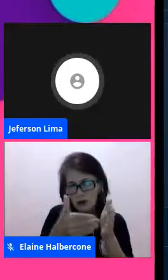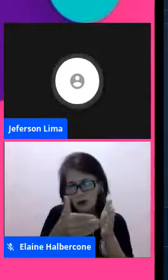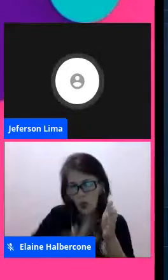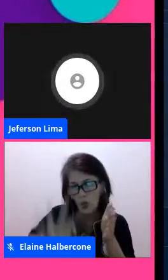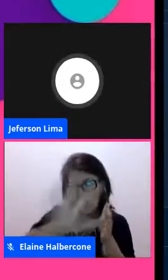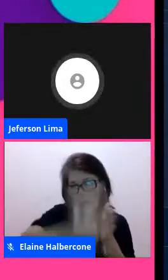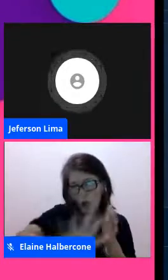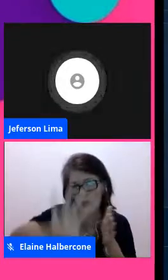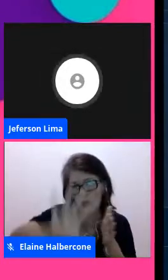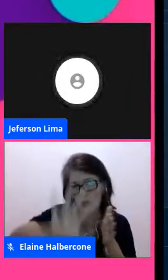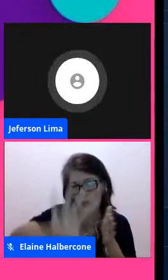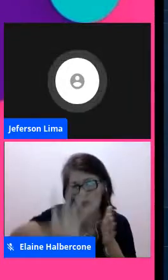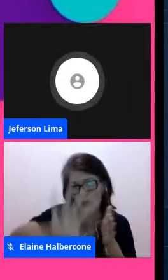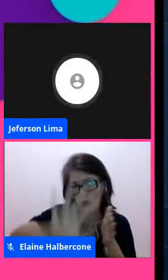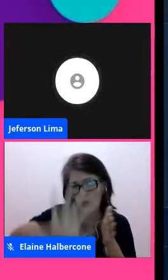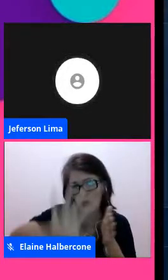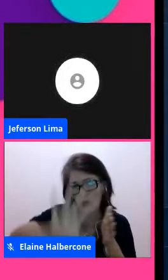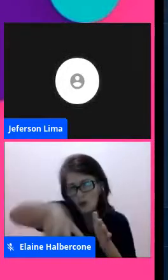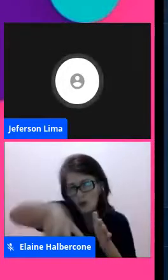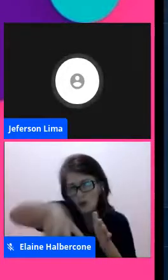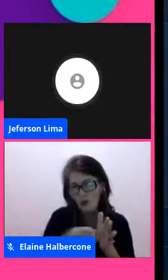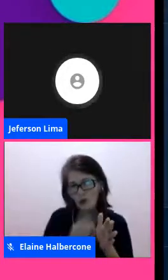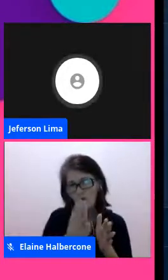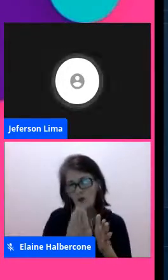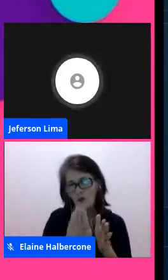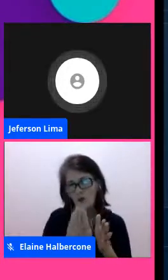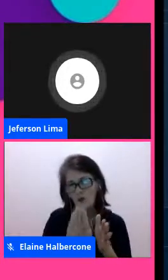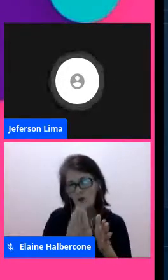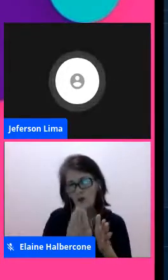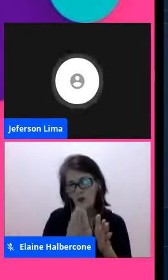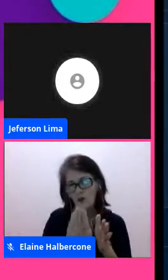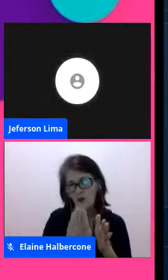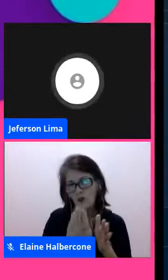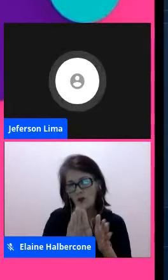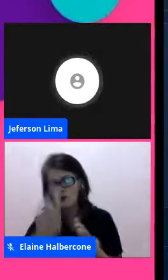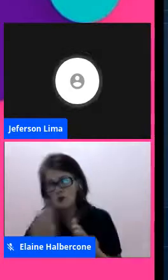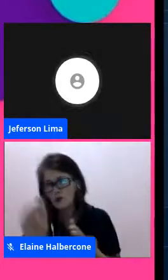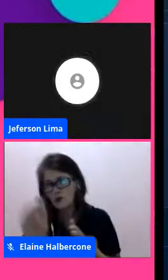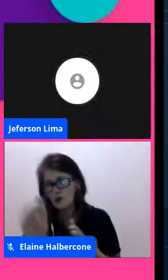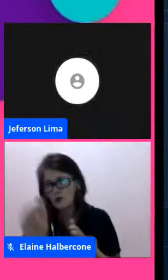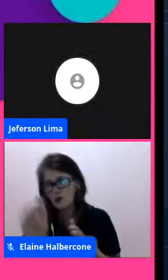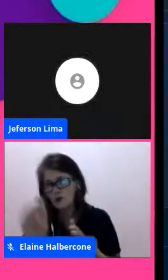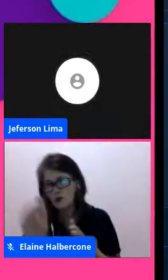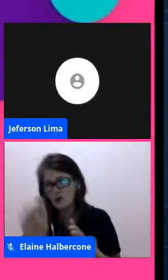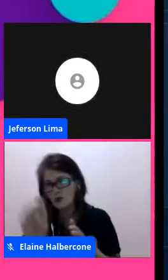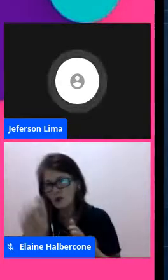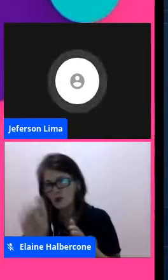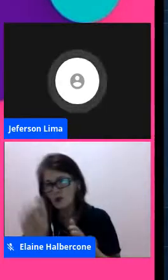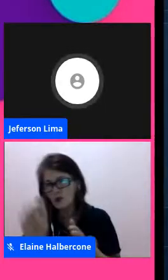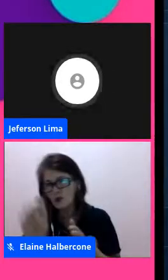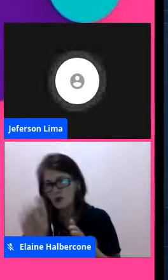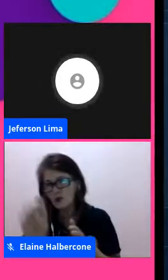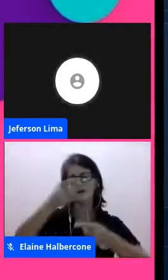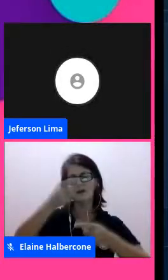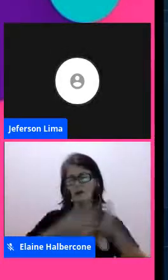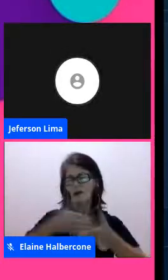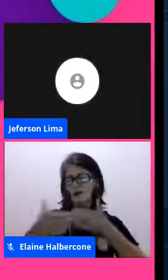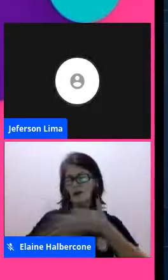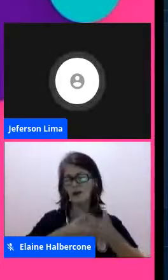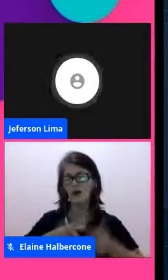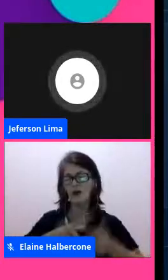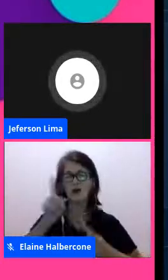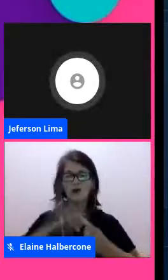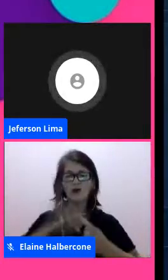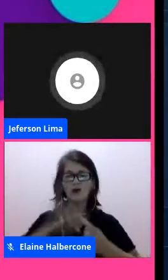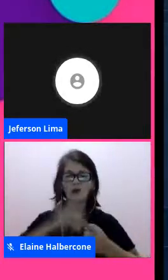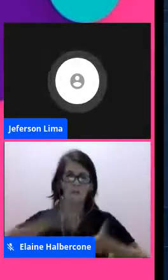acessar isso aqui agora do browser, vai dar erro. Por quê? Porque as minhas regras, elas proíbem qualquer tipo de leitura.